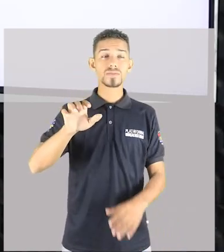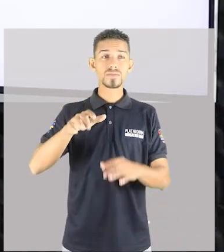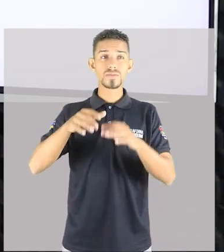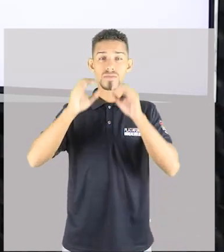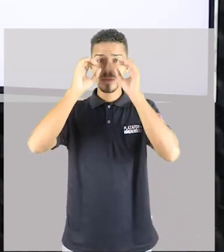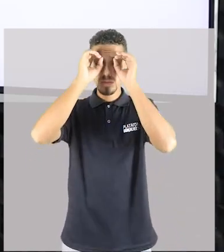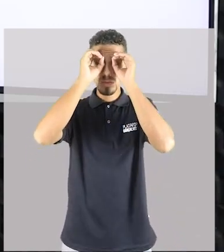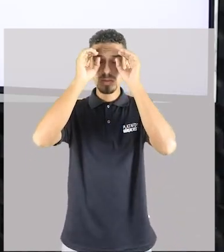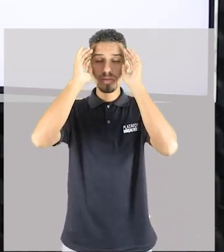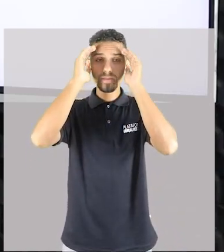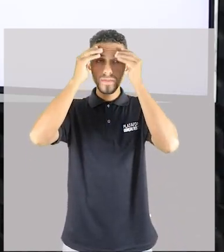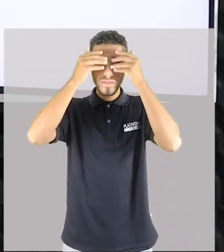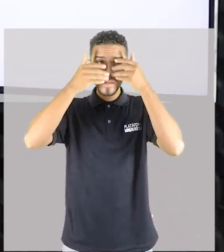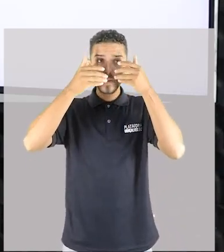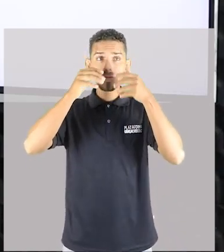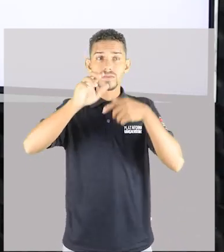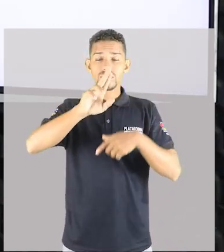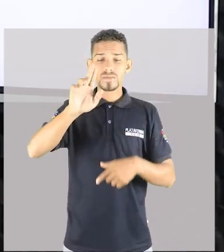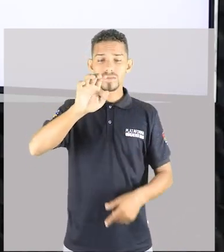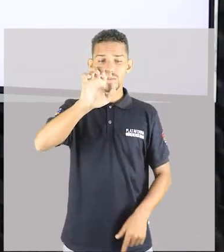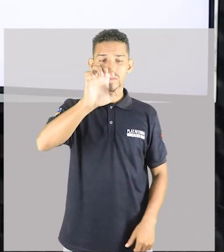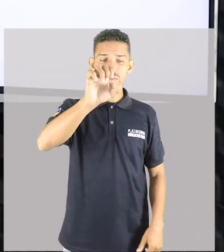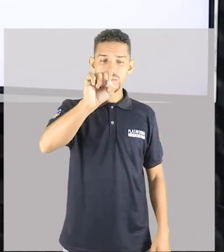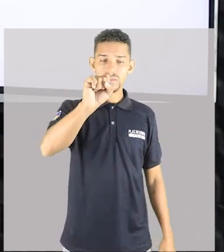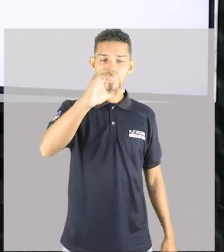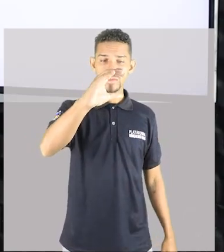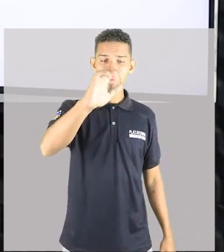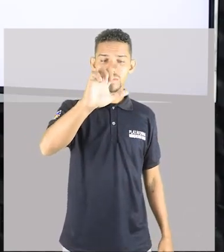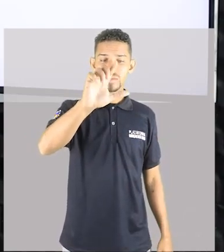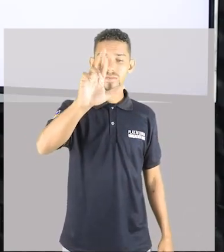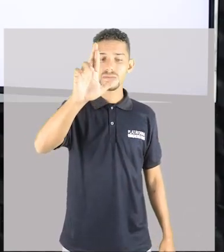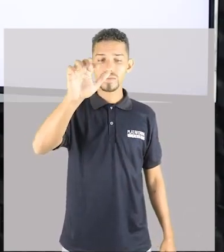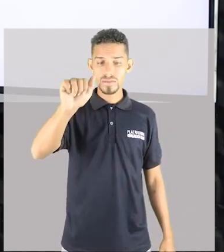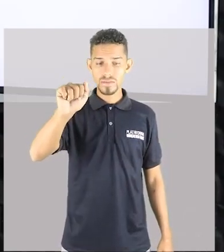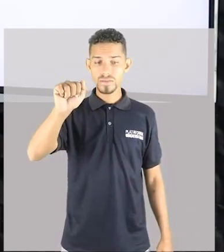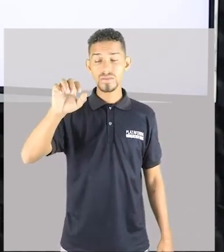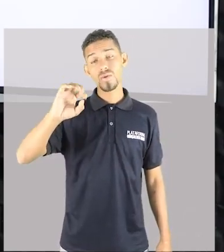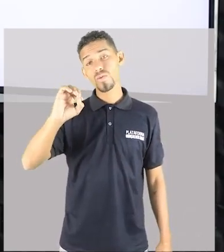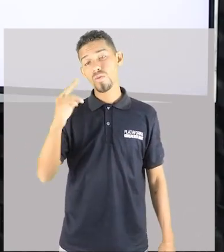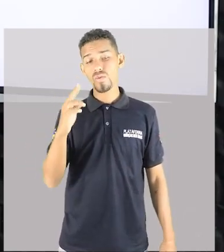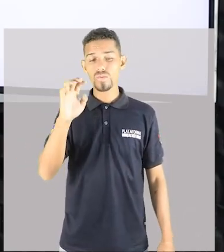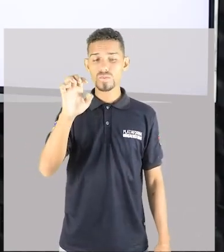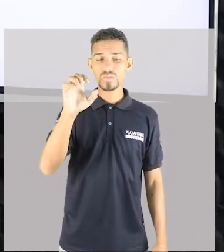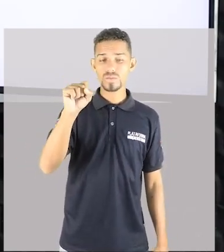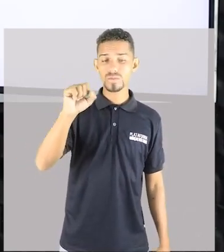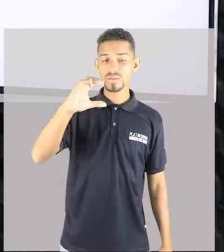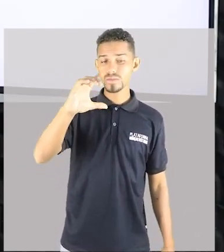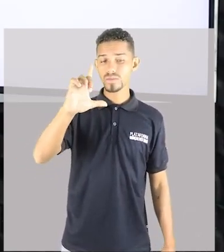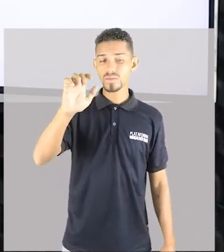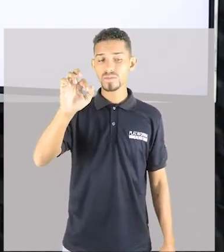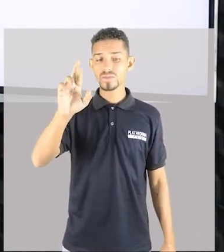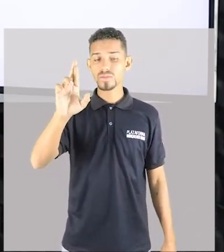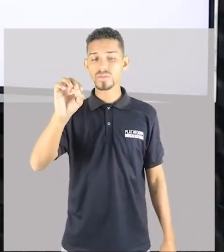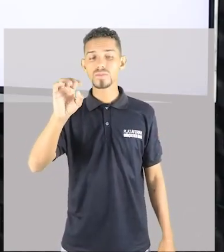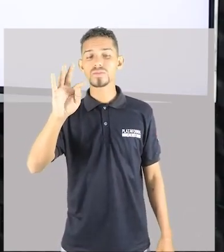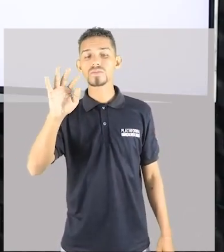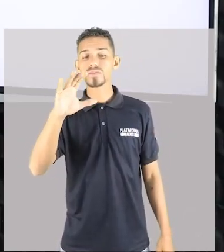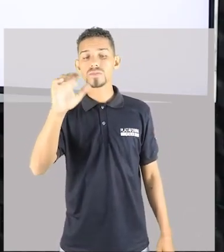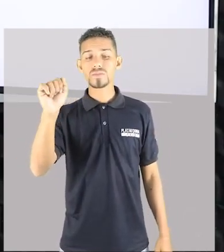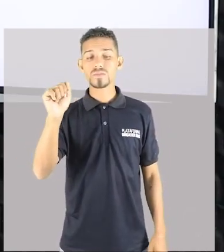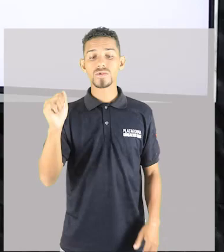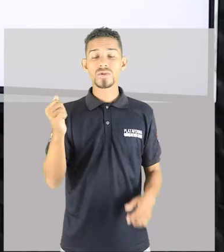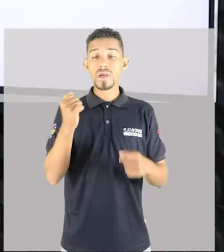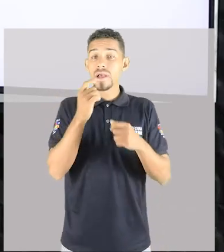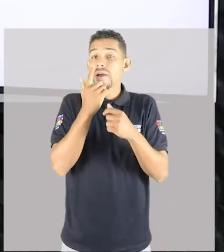intermediária entre a esclera ou esclerótica e a retina. Essa parte vermelha aqui, ó. Ela é feita basicamente de